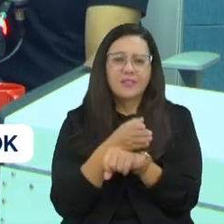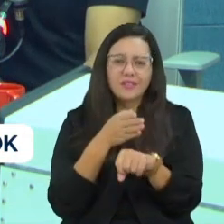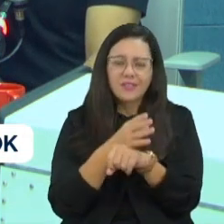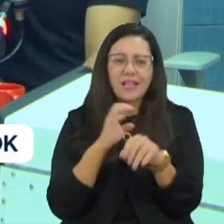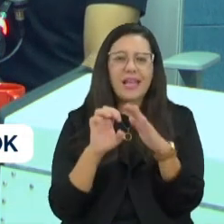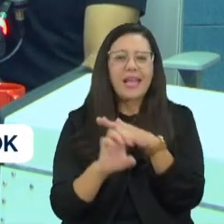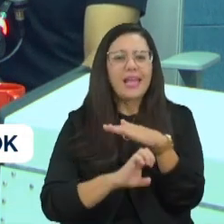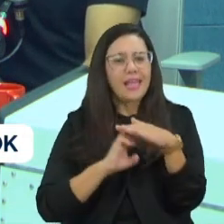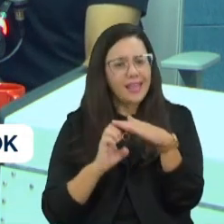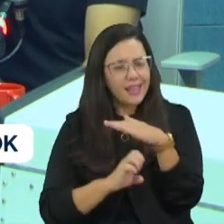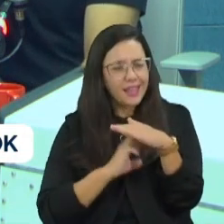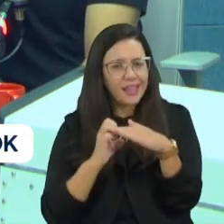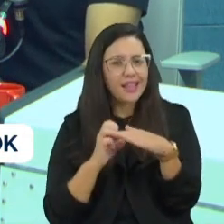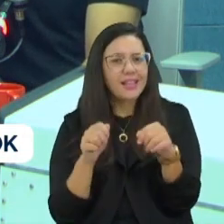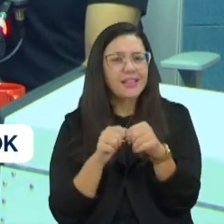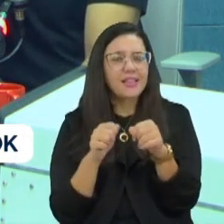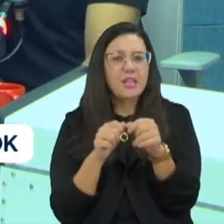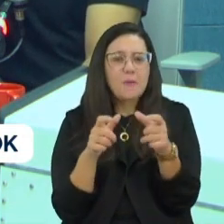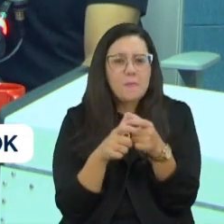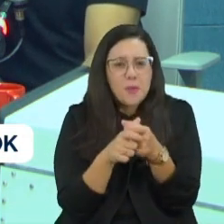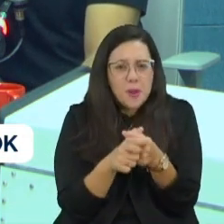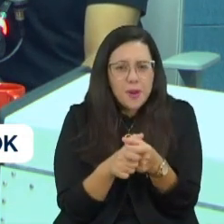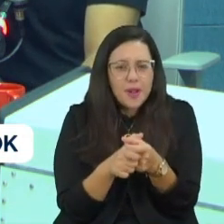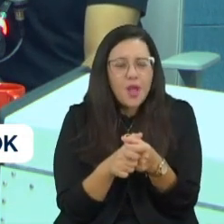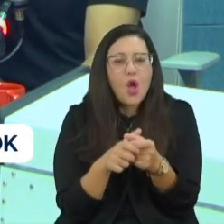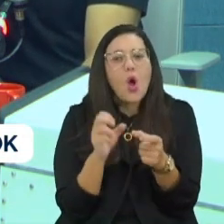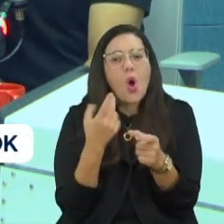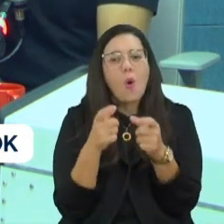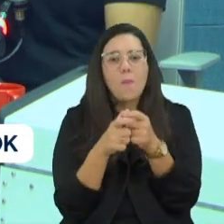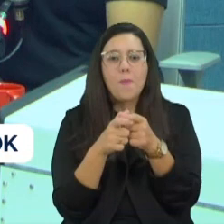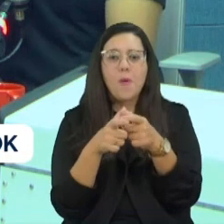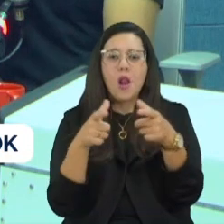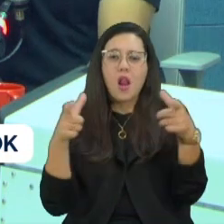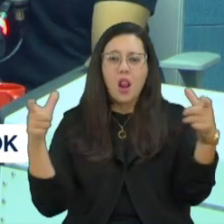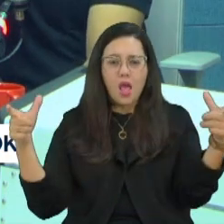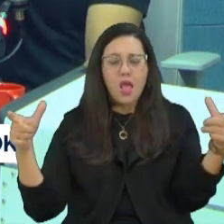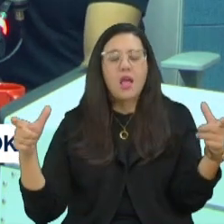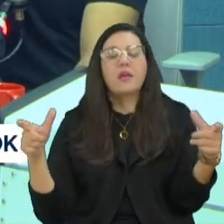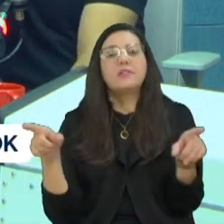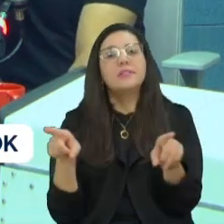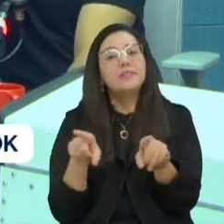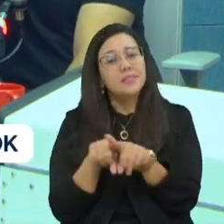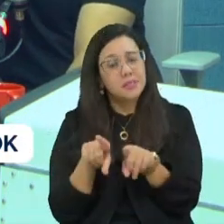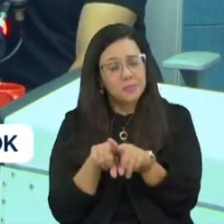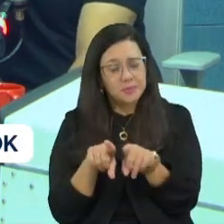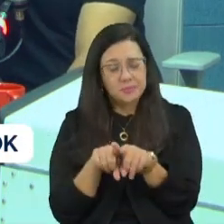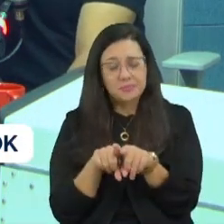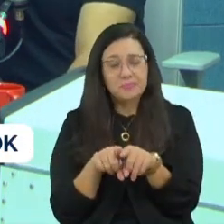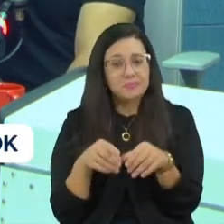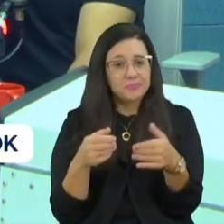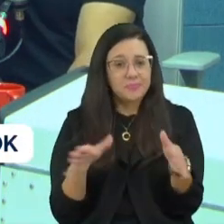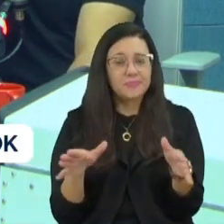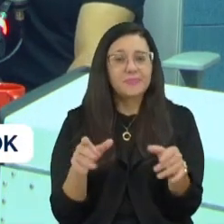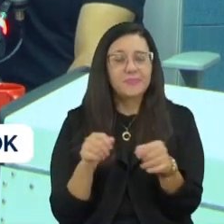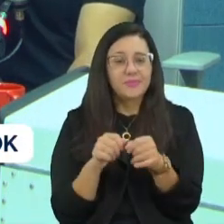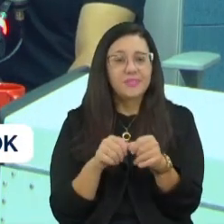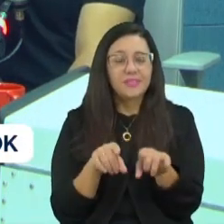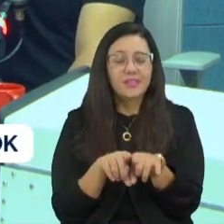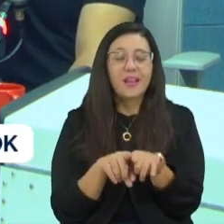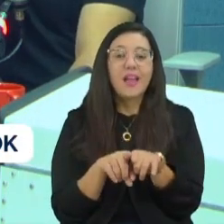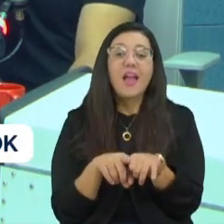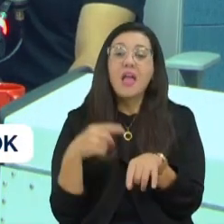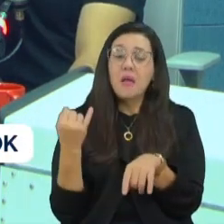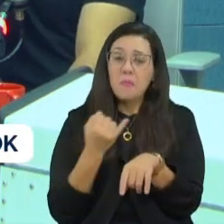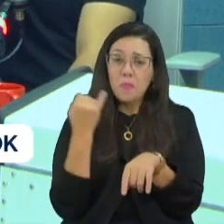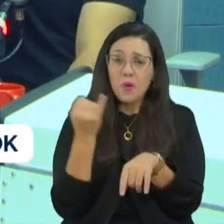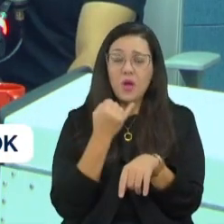financeiras, empresas pequenininhas, microempreendedores até, né, empresas de capital aberto, capital fechado, que são as grandes